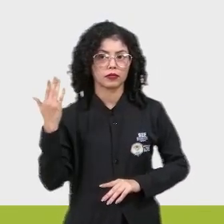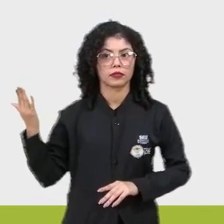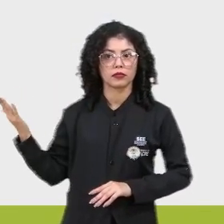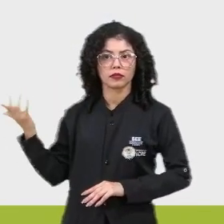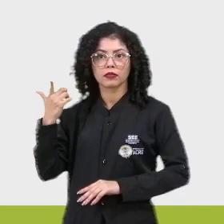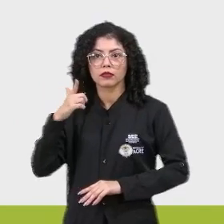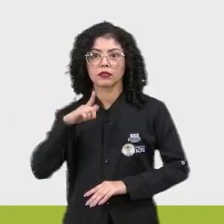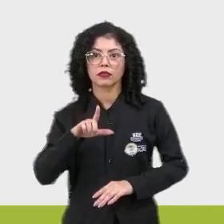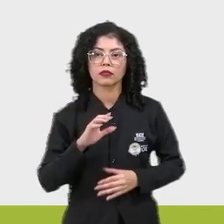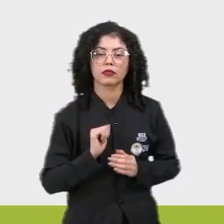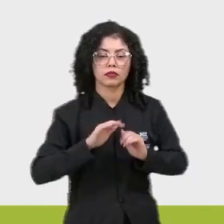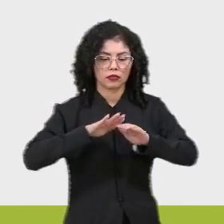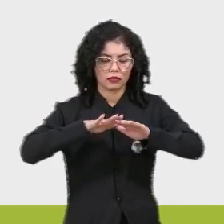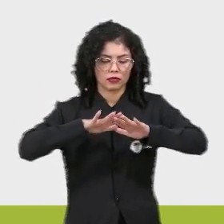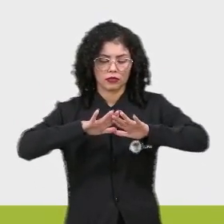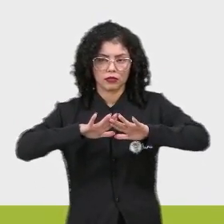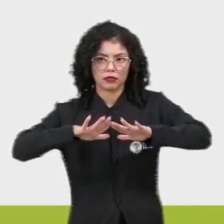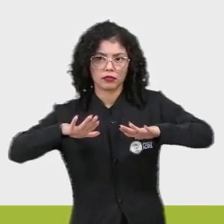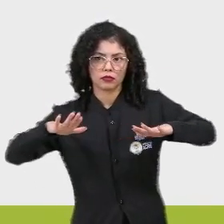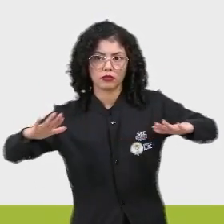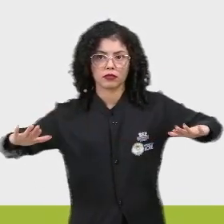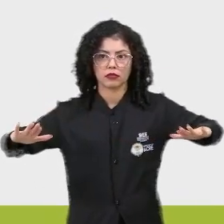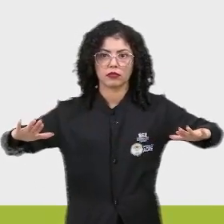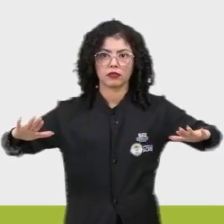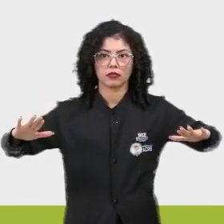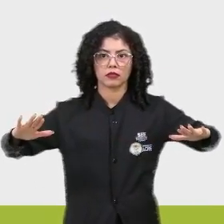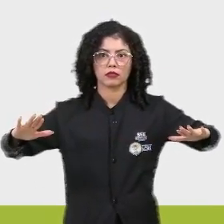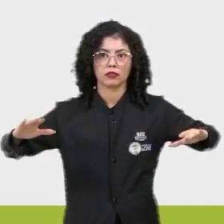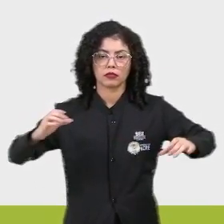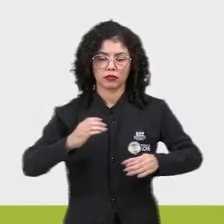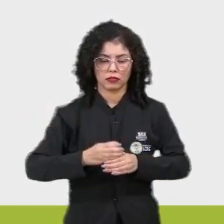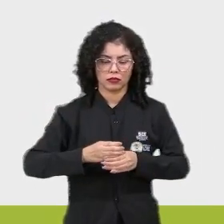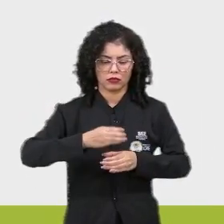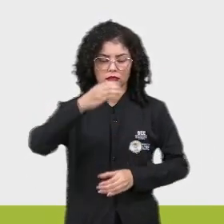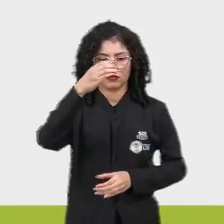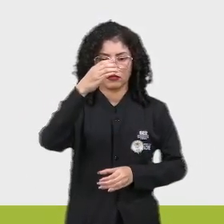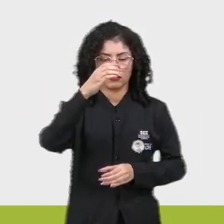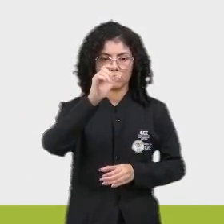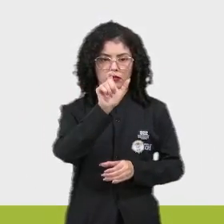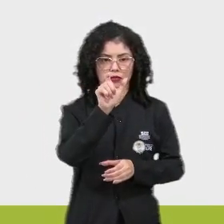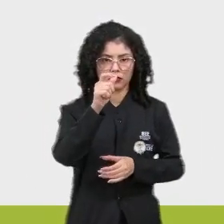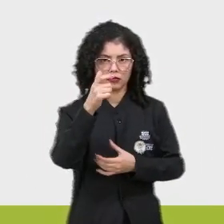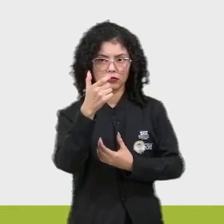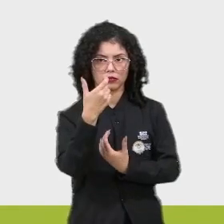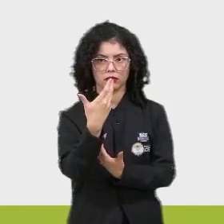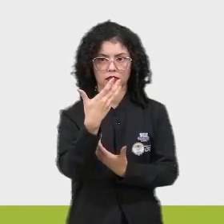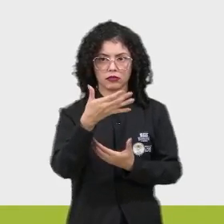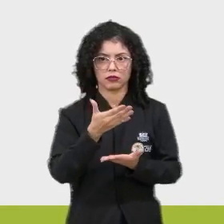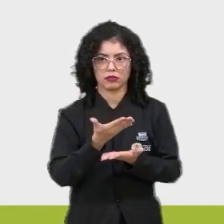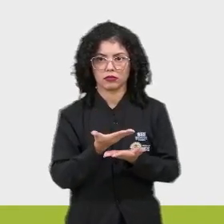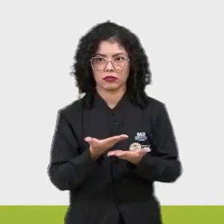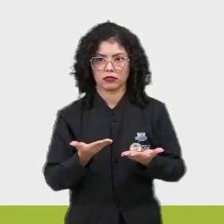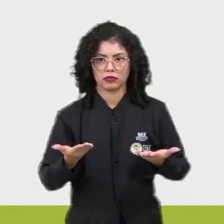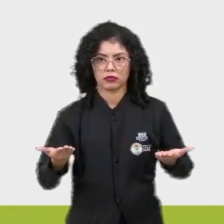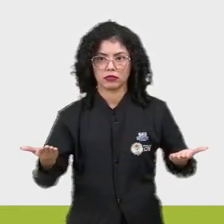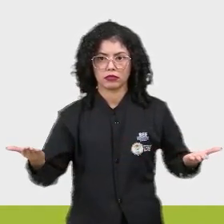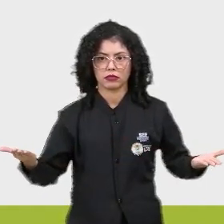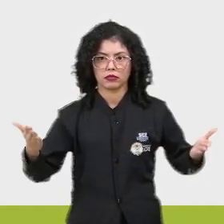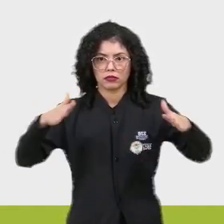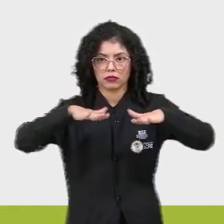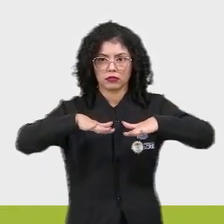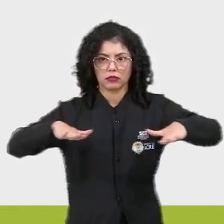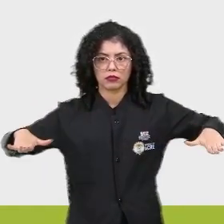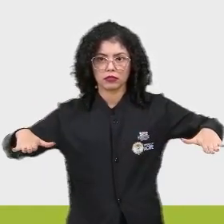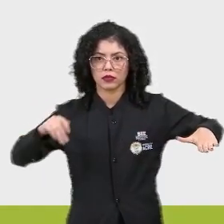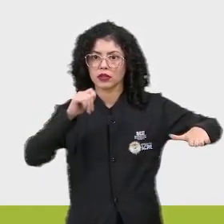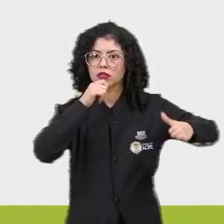conseguisse planificar esse parafuso, você conseguiria observar que todos os elementos